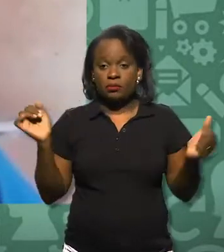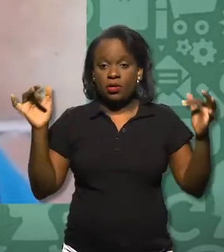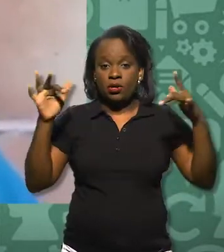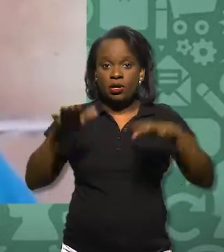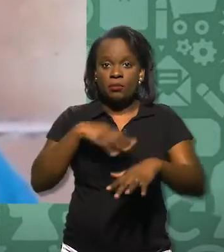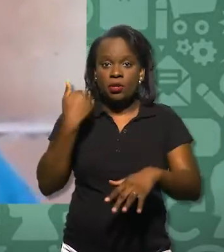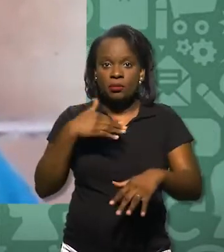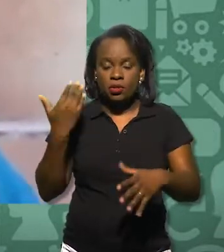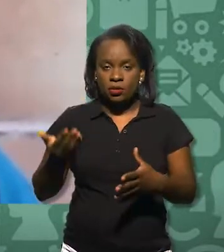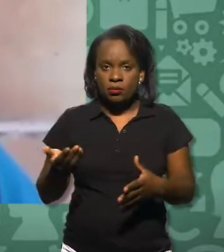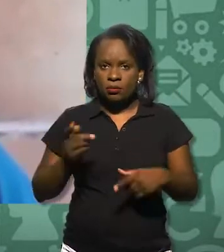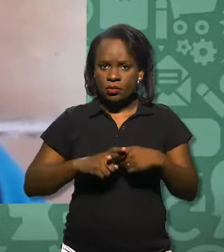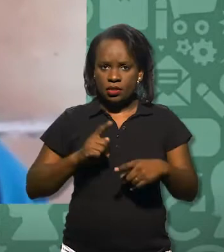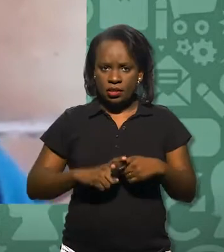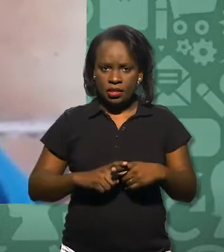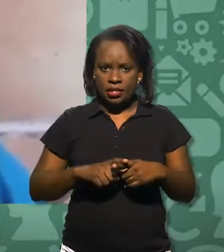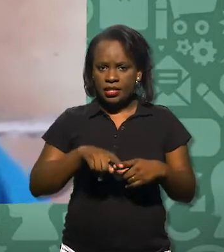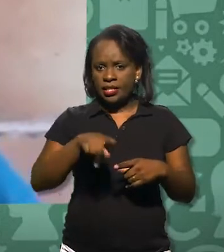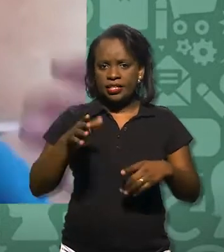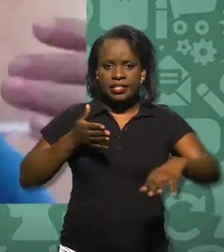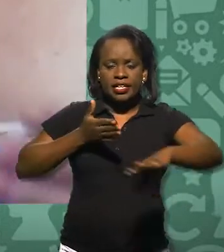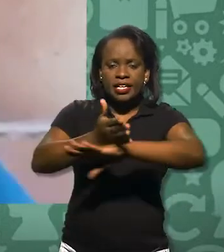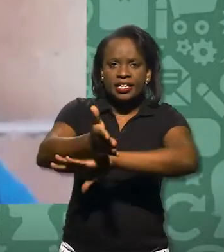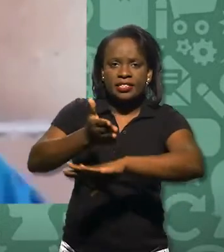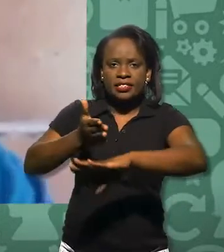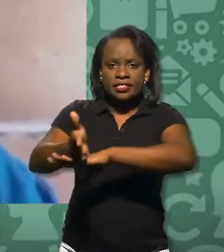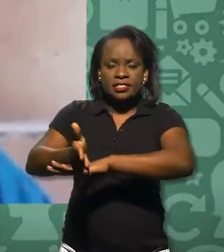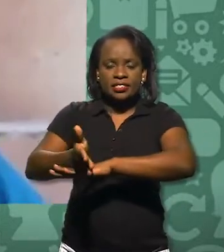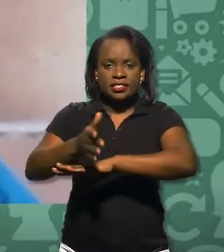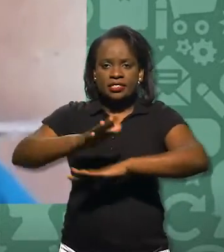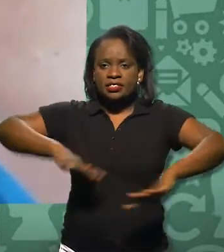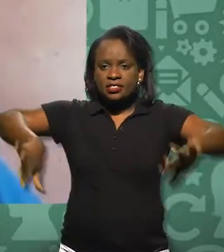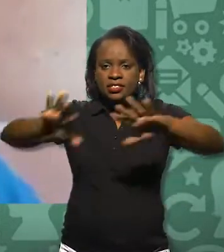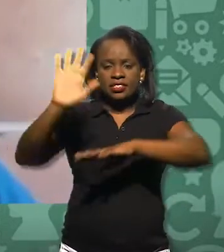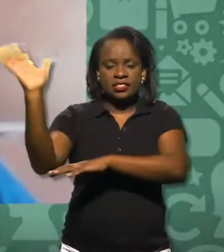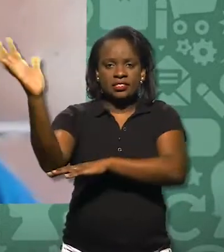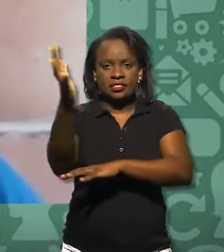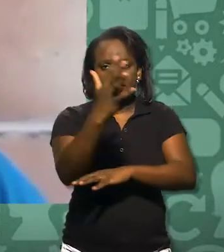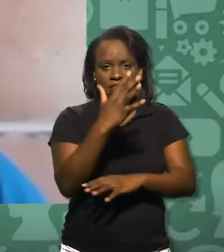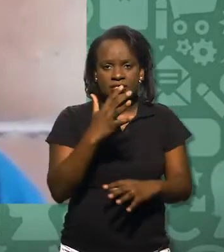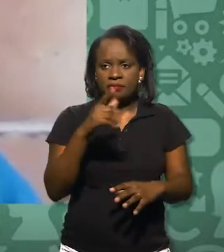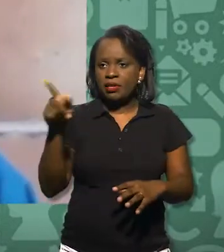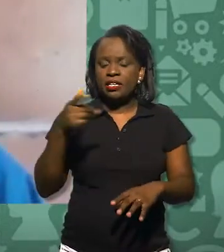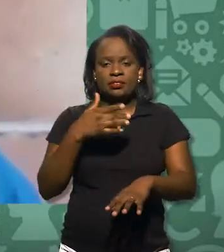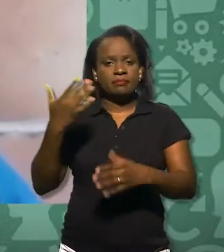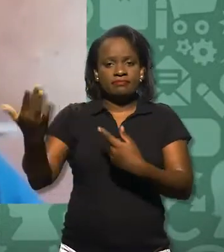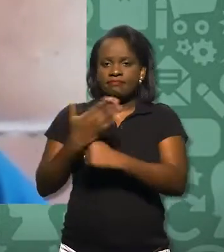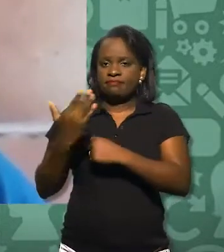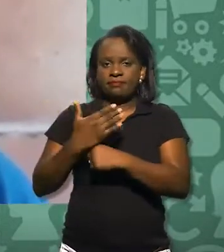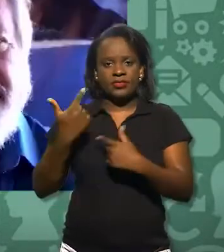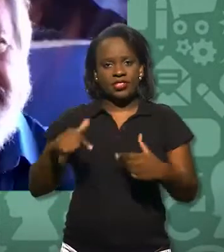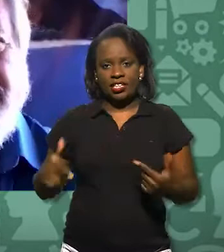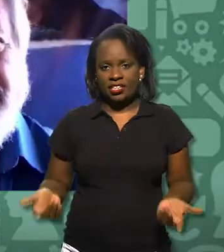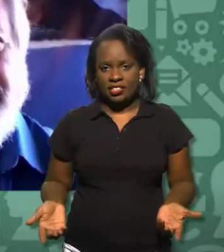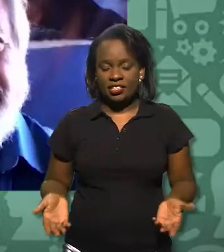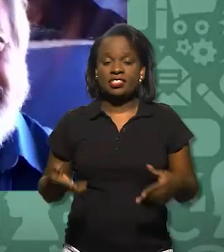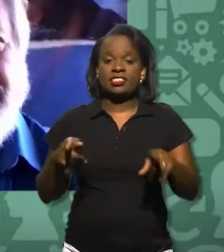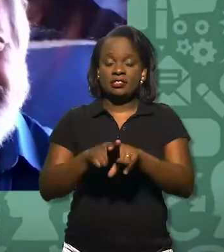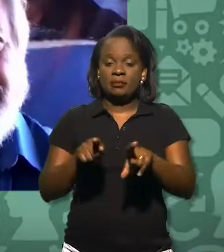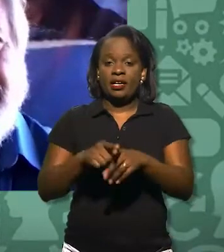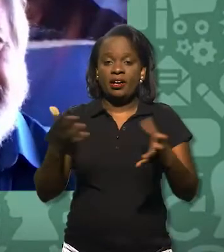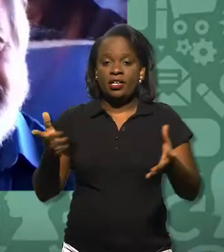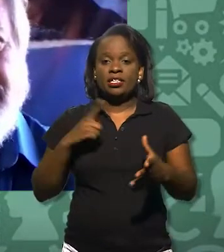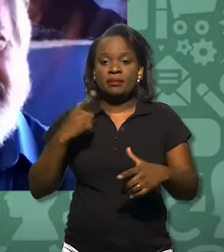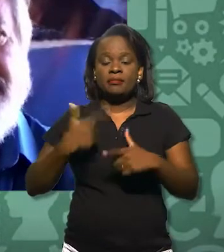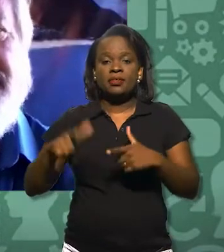nessa expedição morreu, porque o homem estava entrando no ambiente natural e ele não estava protegido. Nós vivemos agora